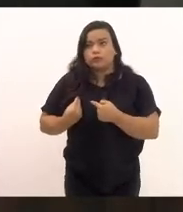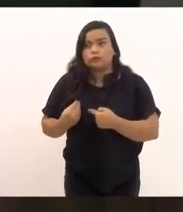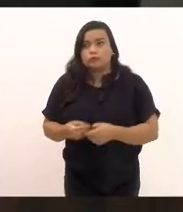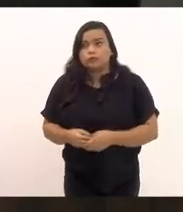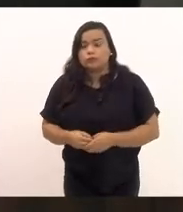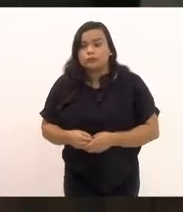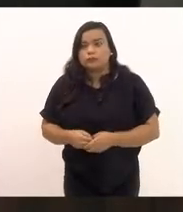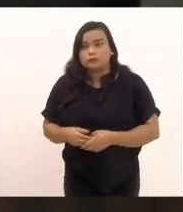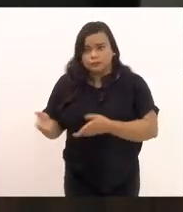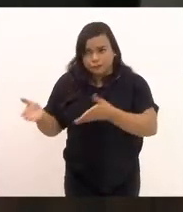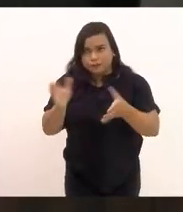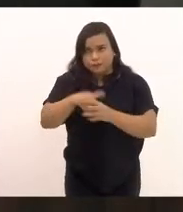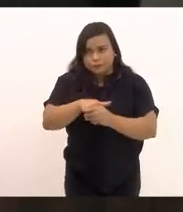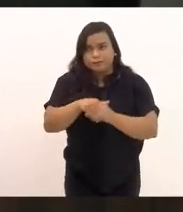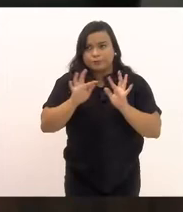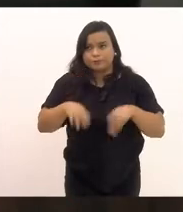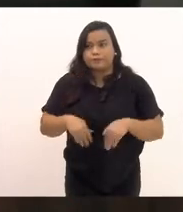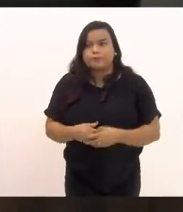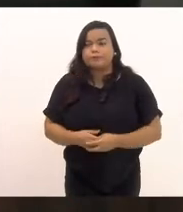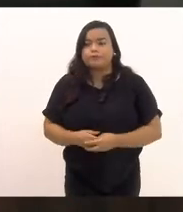Vamos, Wellington, para encerrar aqui.